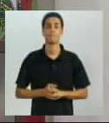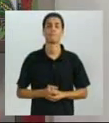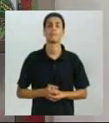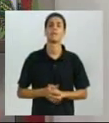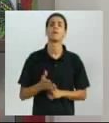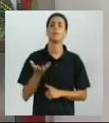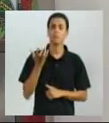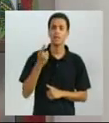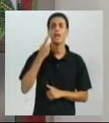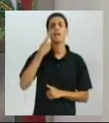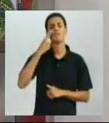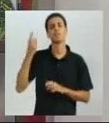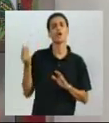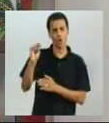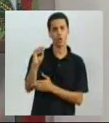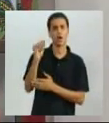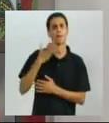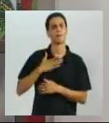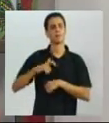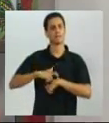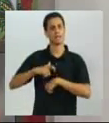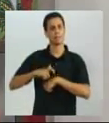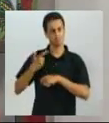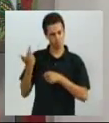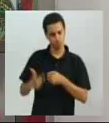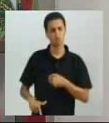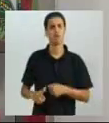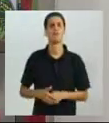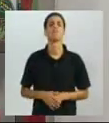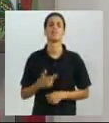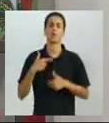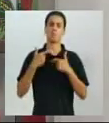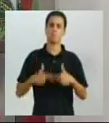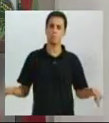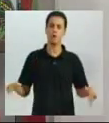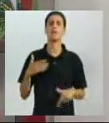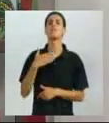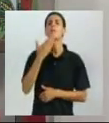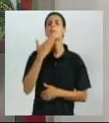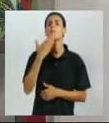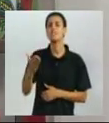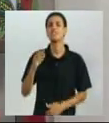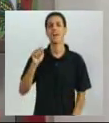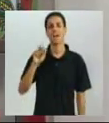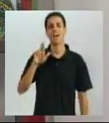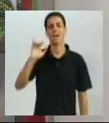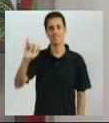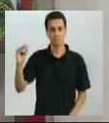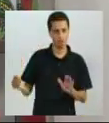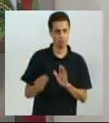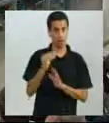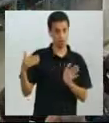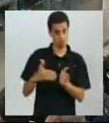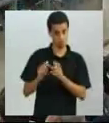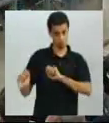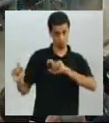Excelência repusesse meu tempo. Peço escusas e vou me abster e vou pedir para o Ari que coloque a última tela. Mas